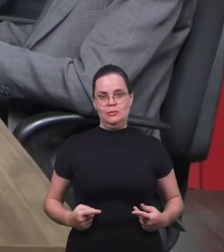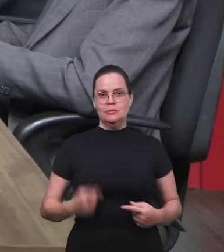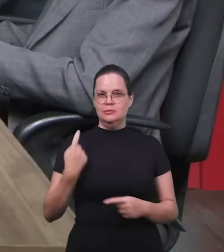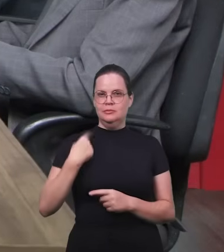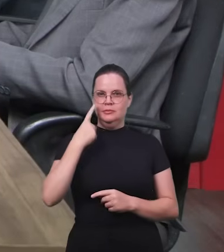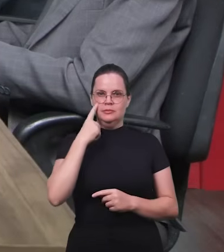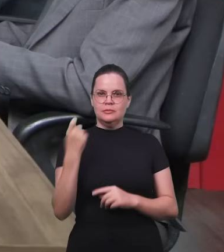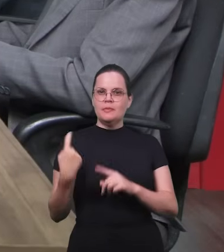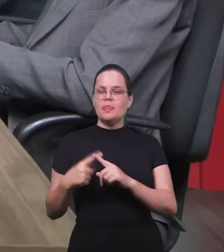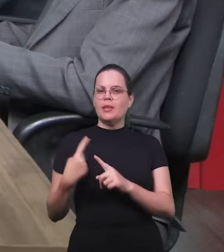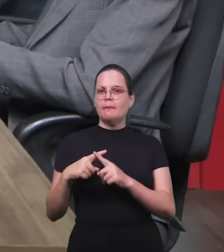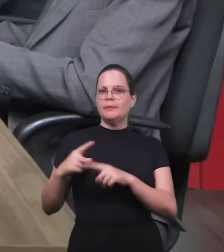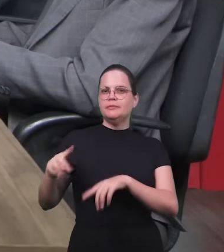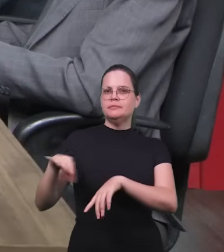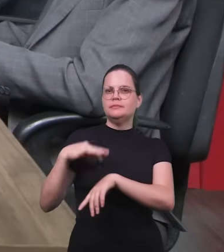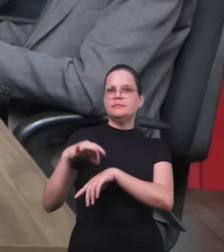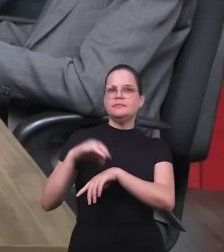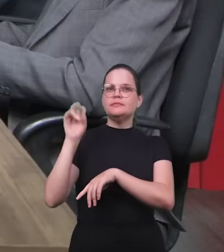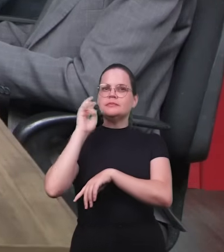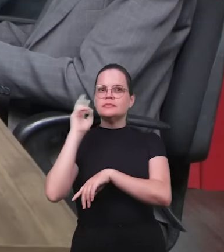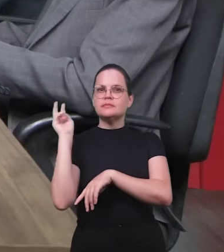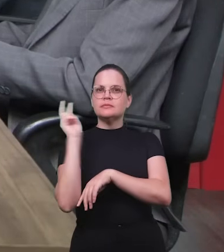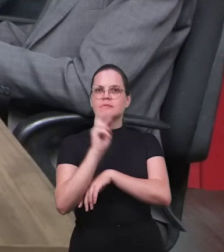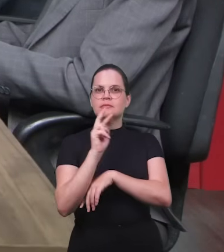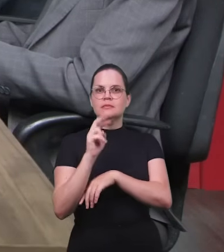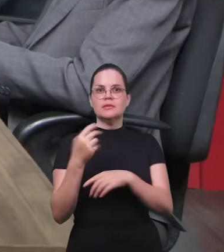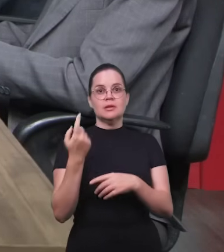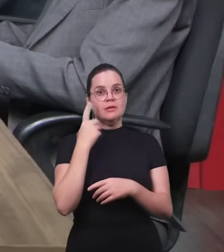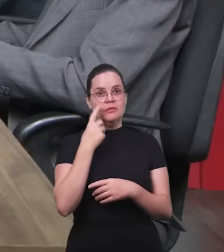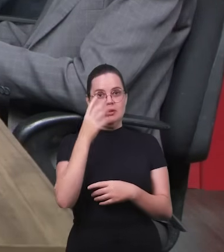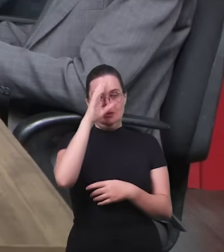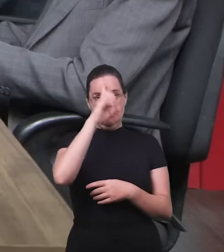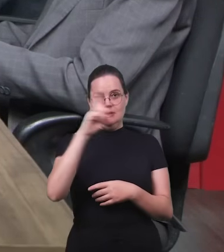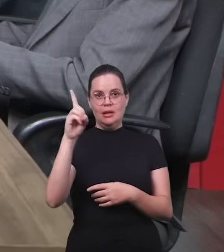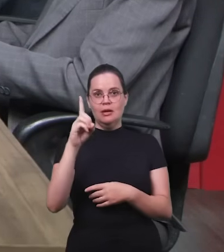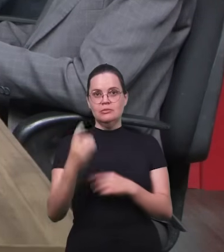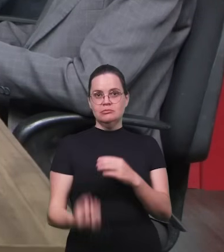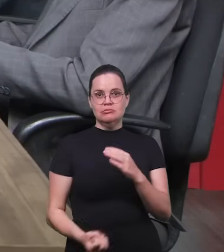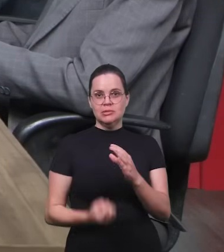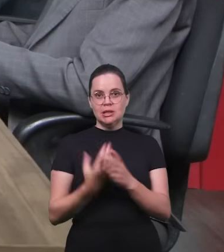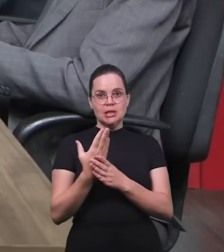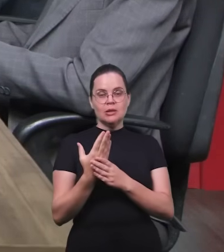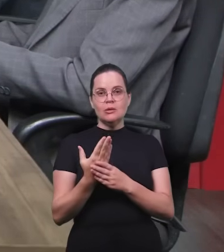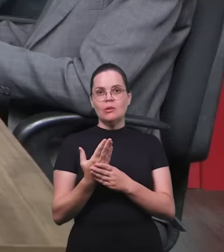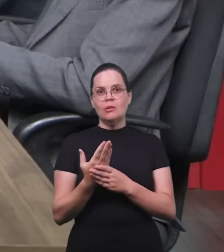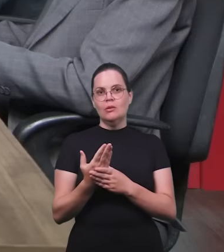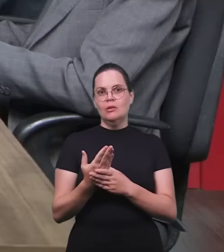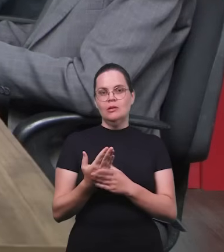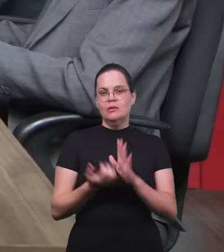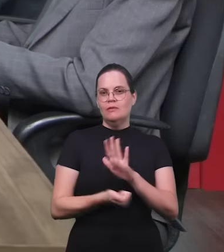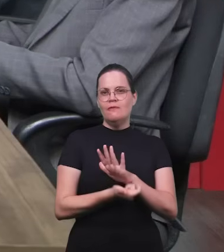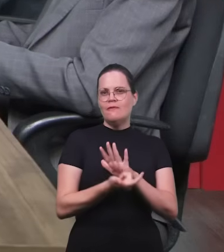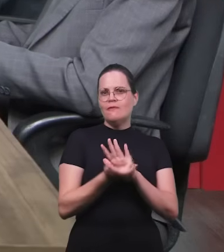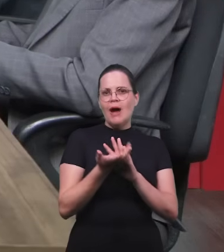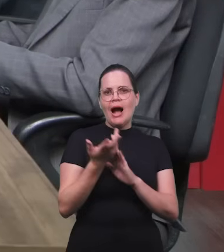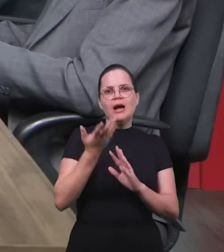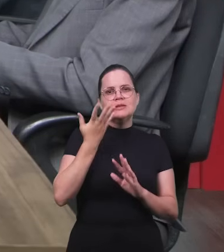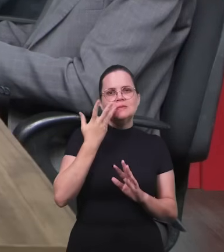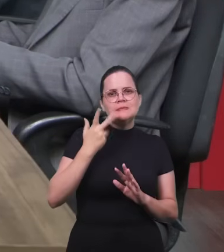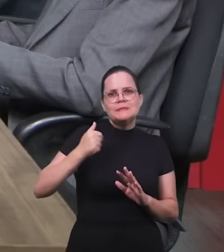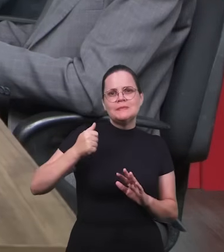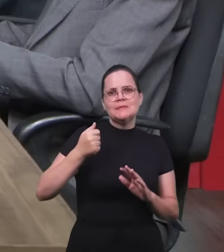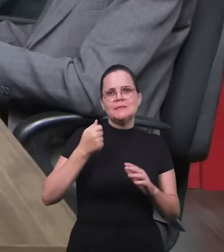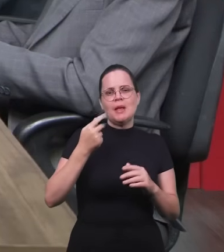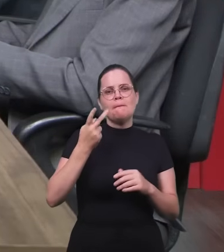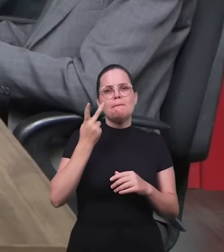caso, né, elas vão enxergar desse modo, Deus ele criou, né, muitos insetos com essa capacidade